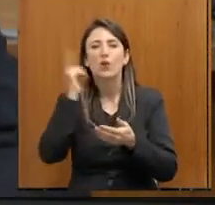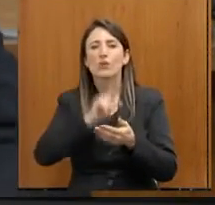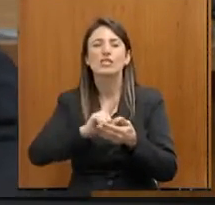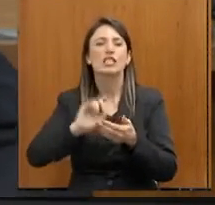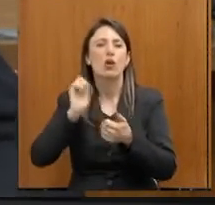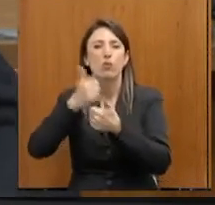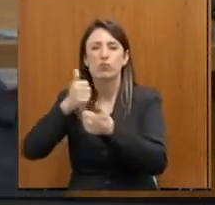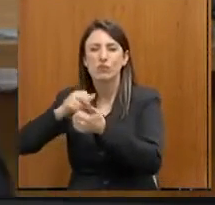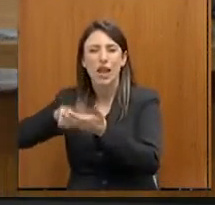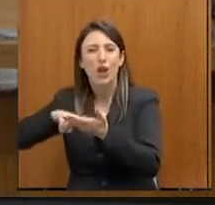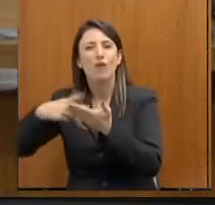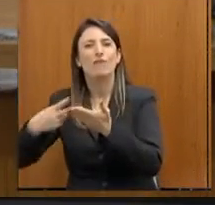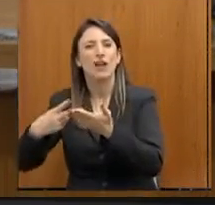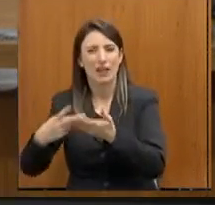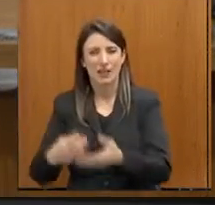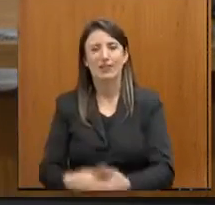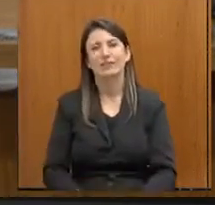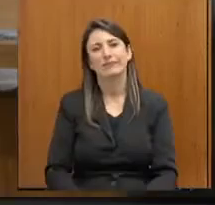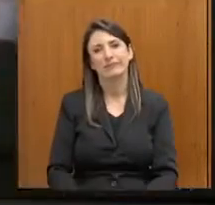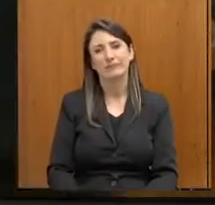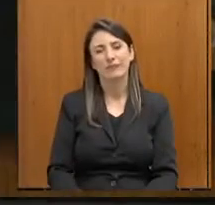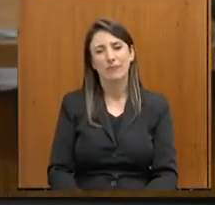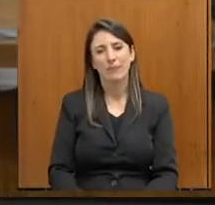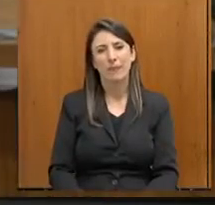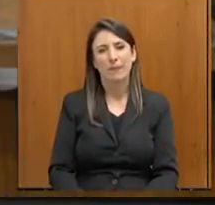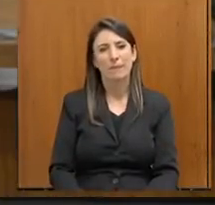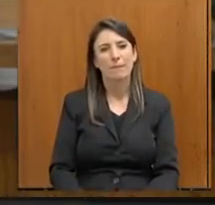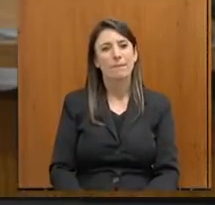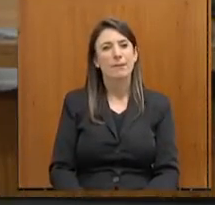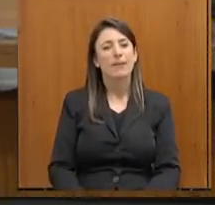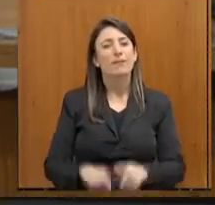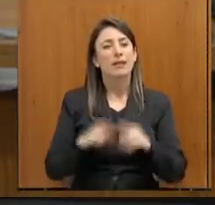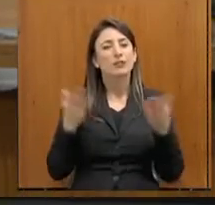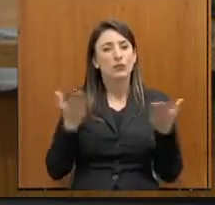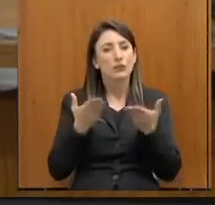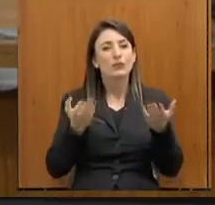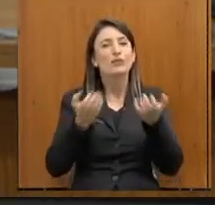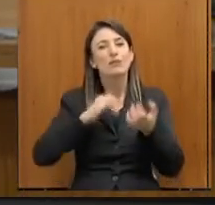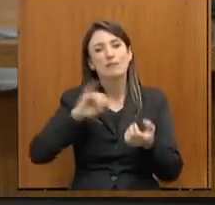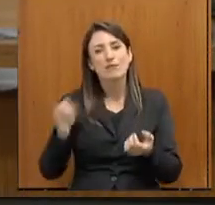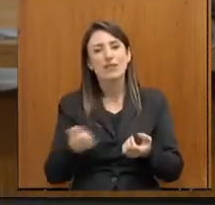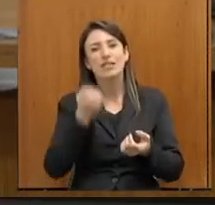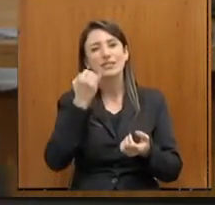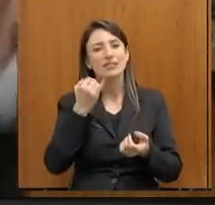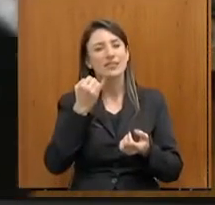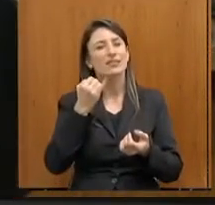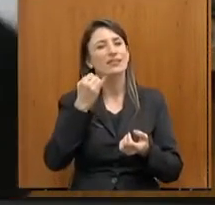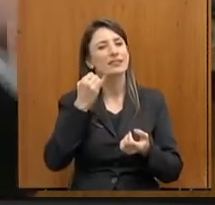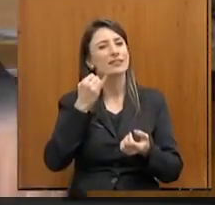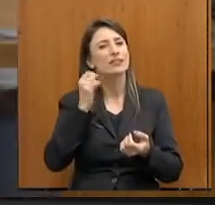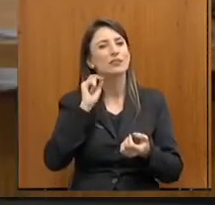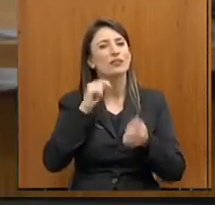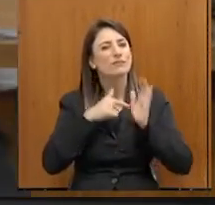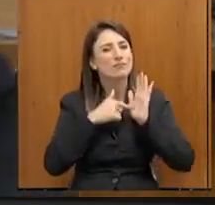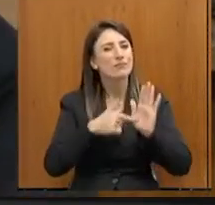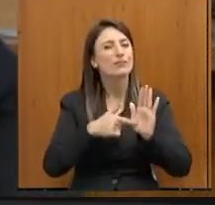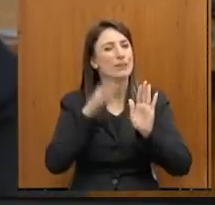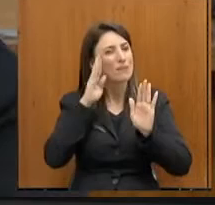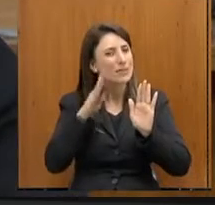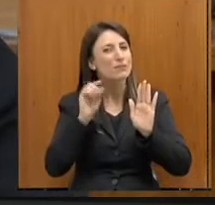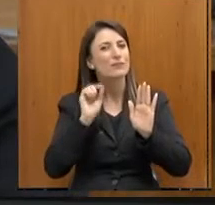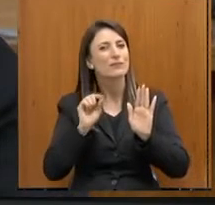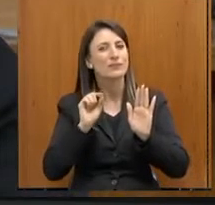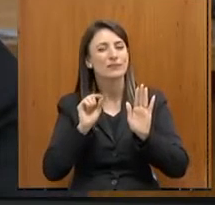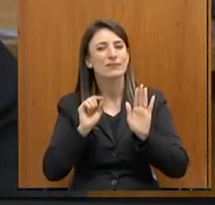deputado e nós mais queremos destacar nessa oportunidade com a Assembleia é